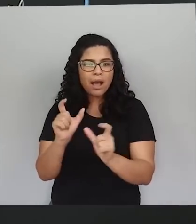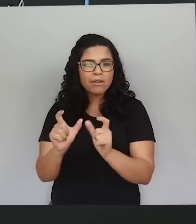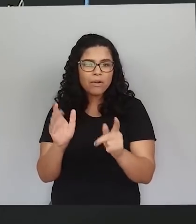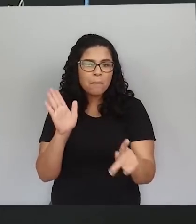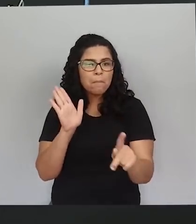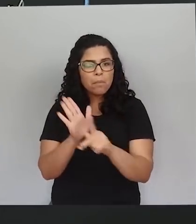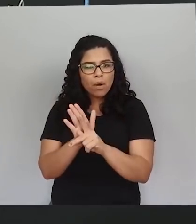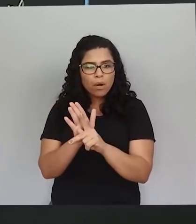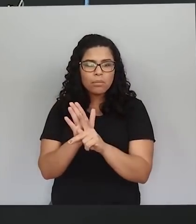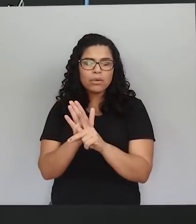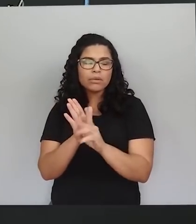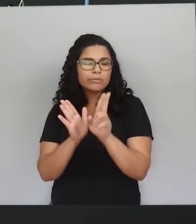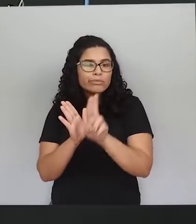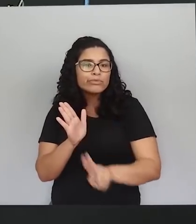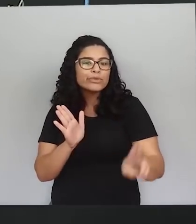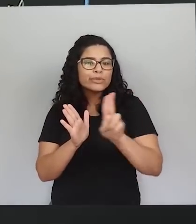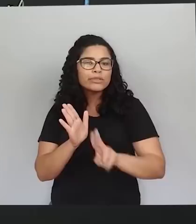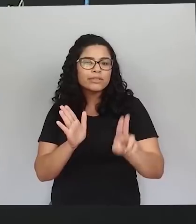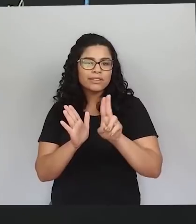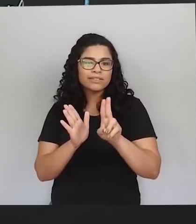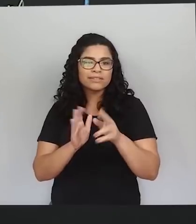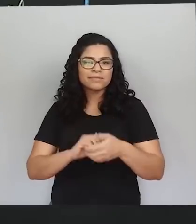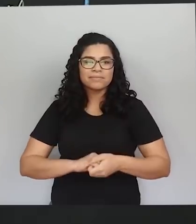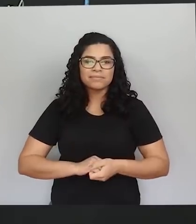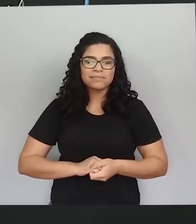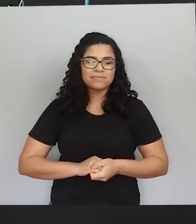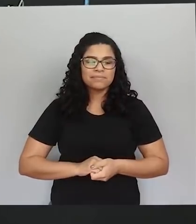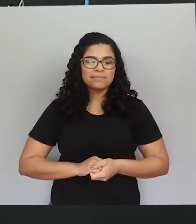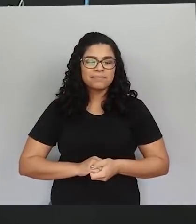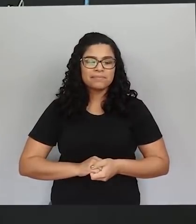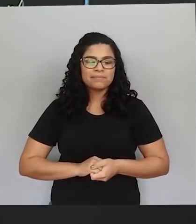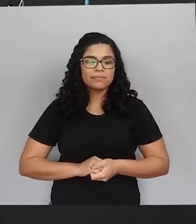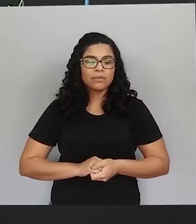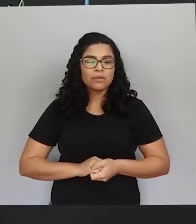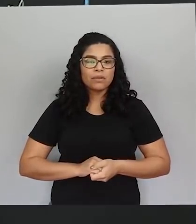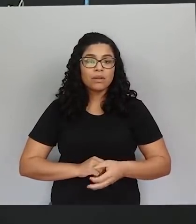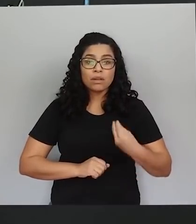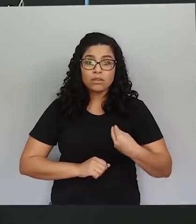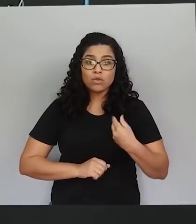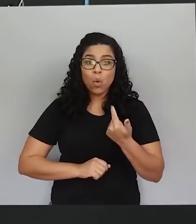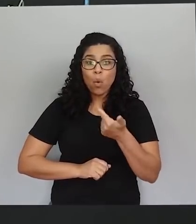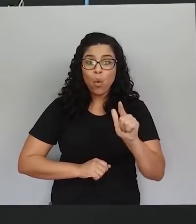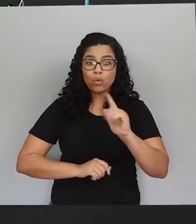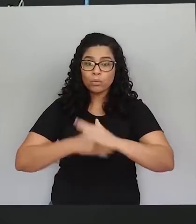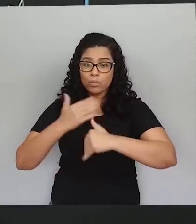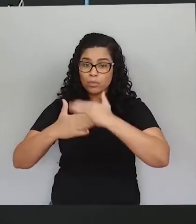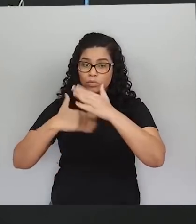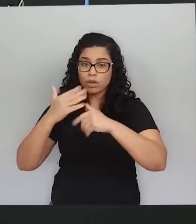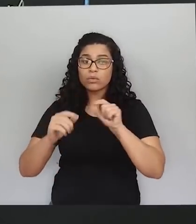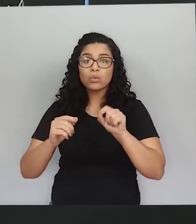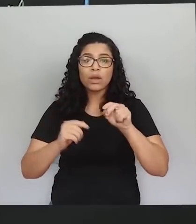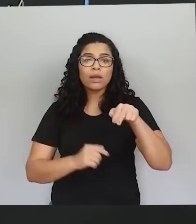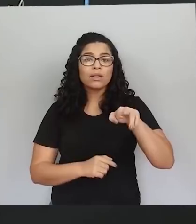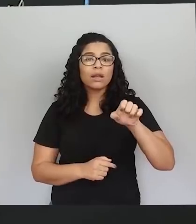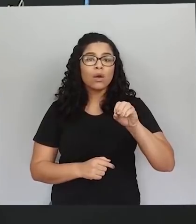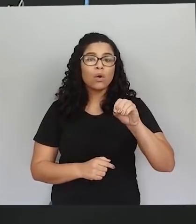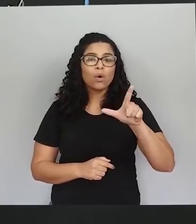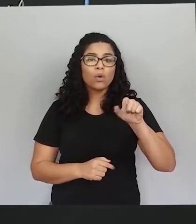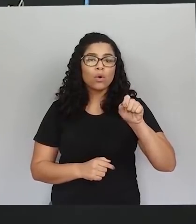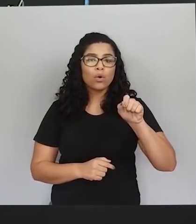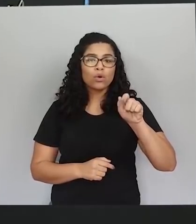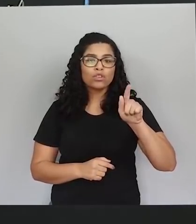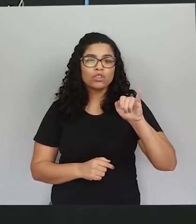seu caderno e tente descobrir o que está escrito. É assim, vocês viram hoje,